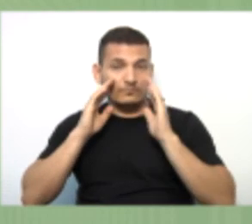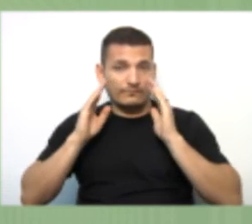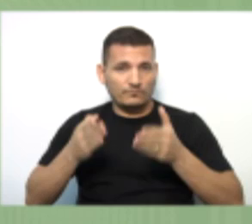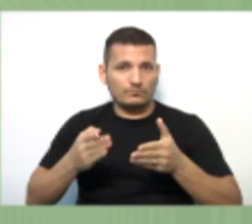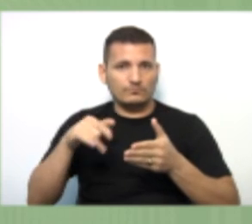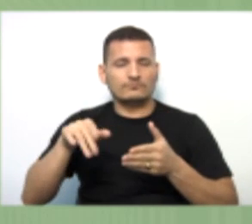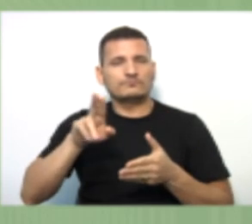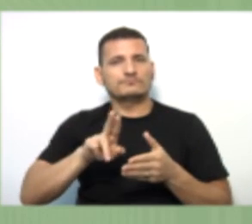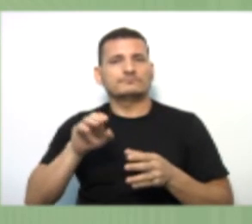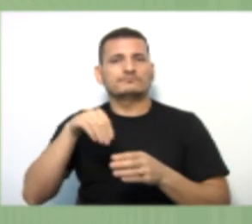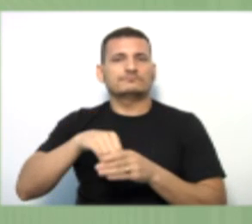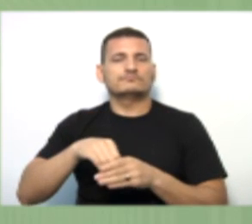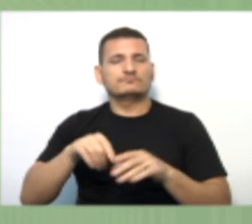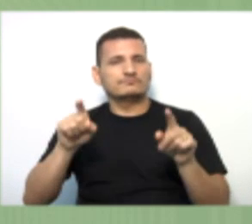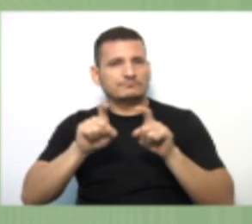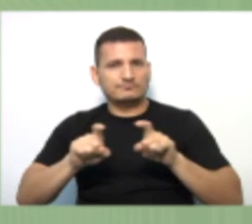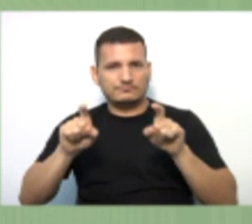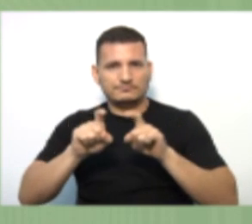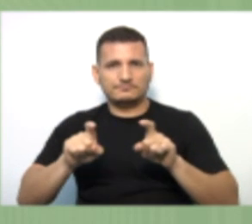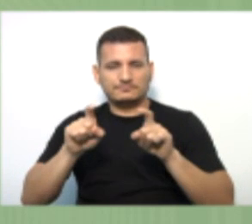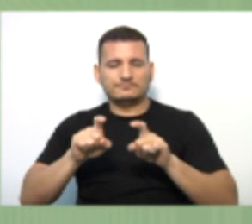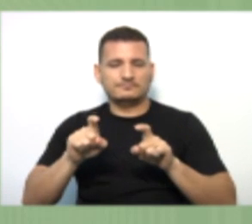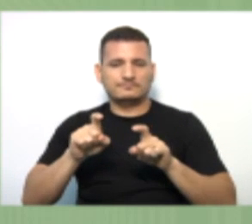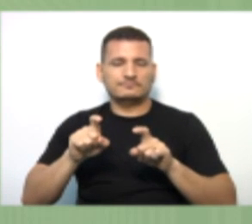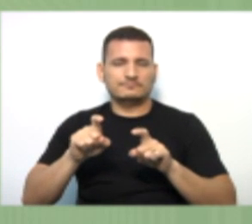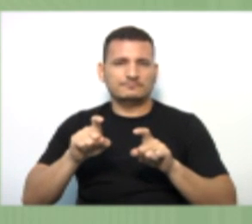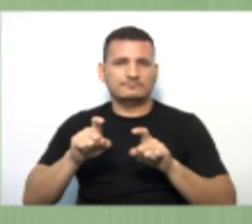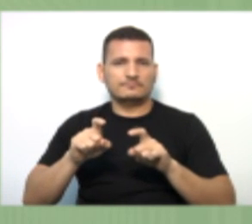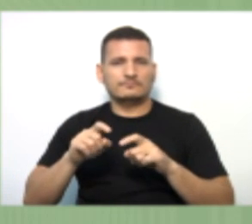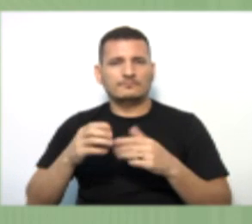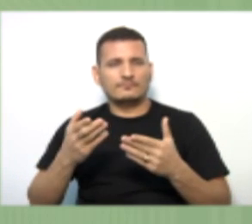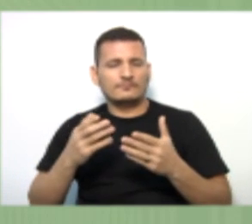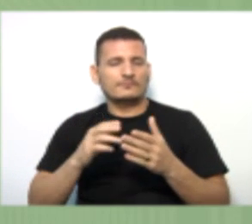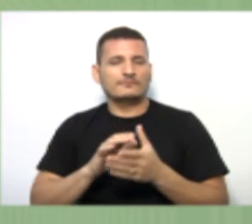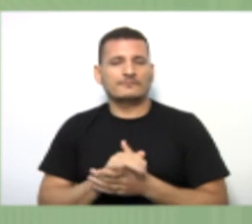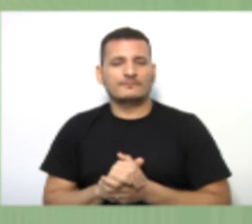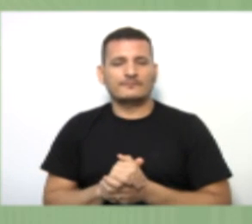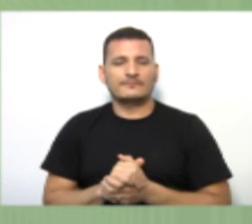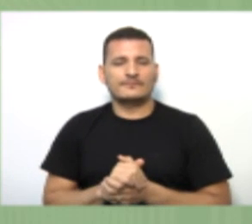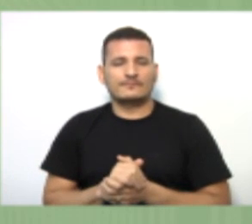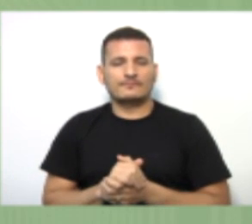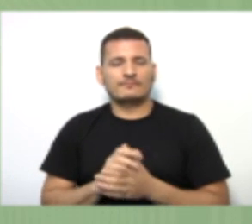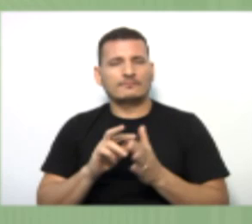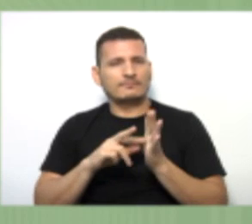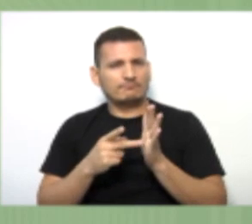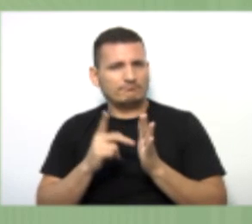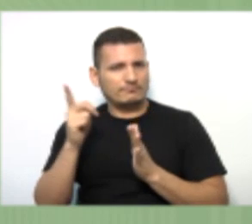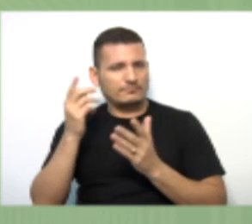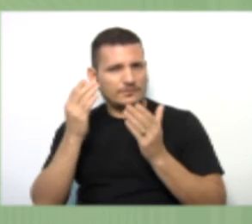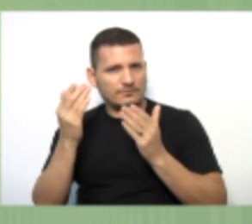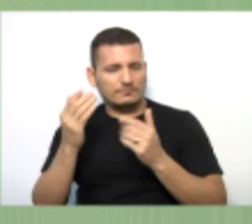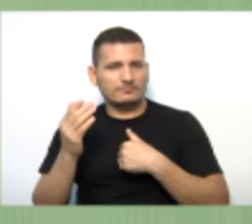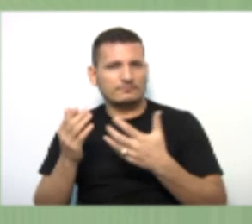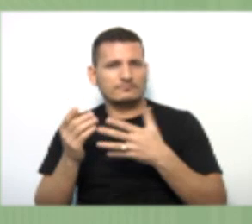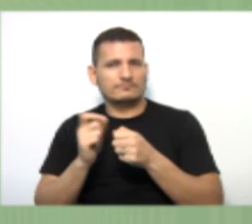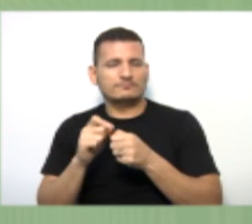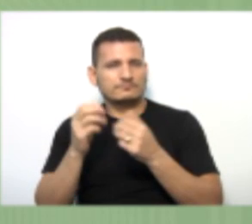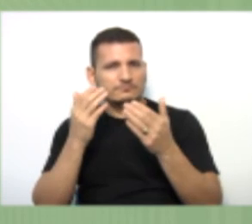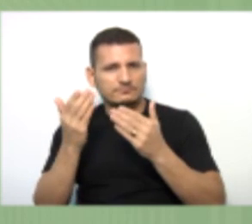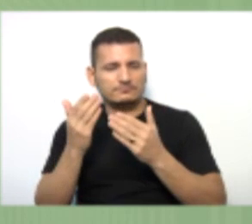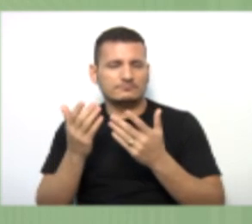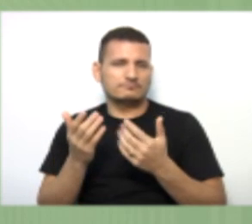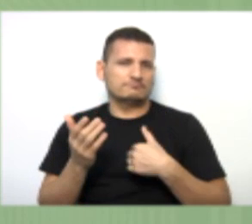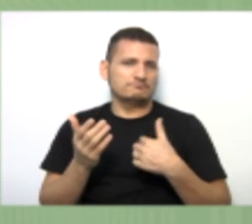na informática, tá? Pô, professor, significa então que eu posso... em psicologia, professor, eu quero fazer psicologia. Ah, não, mas eu quero